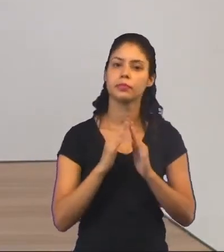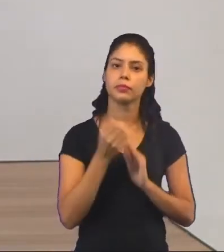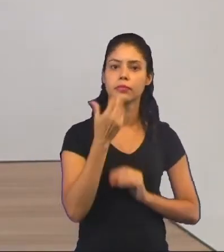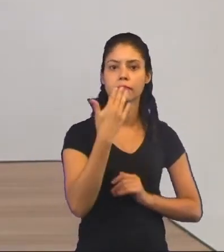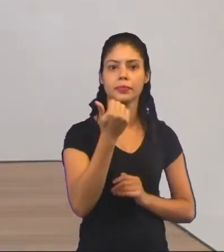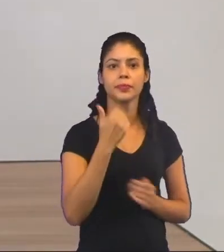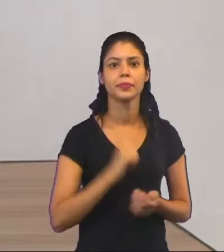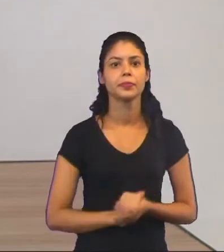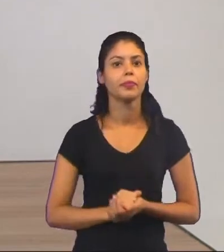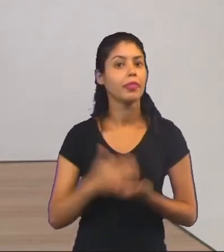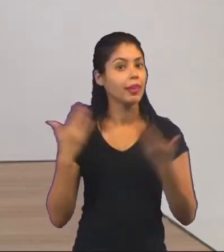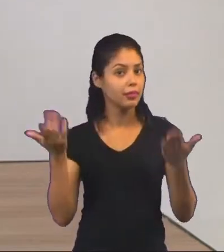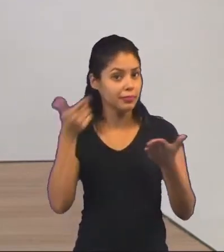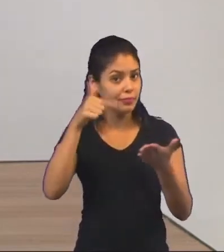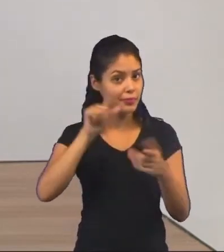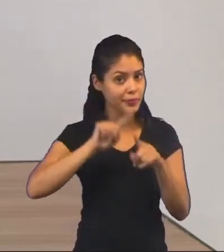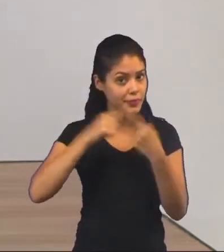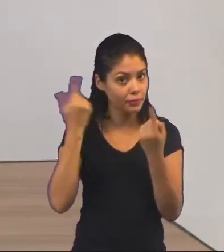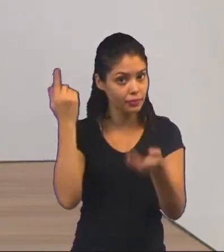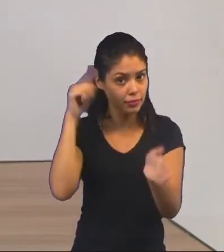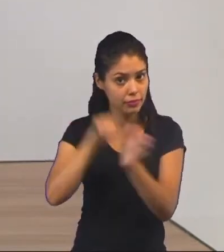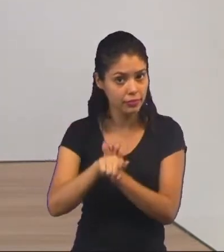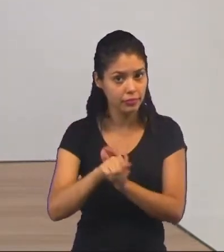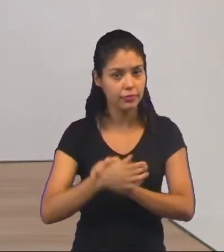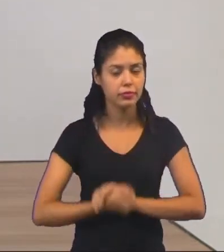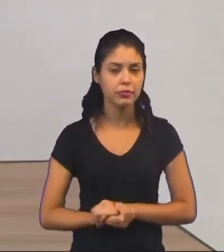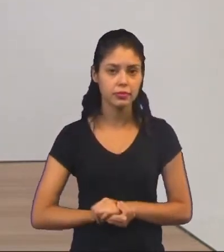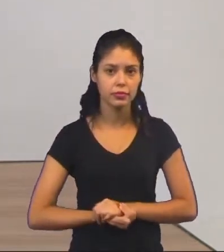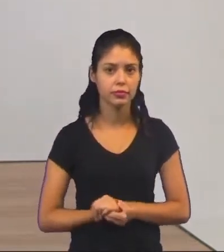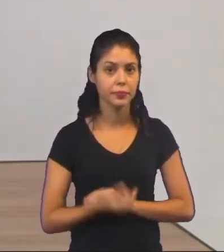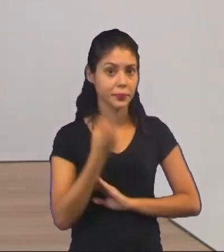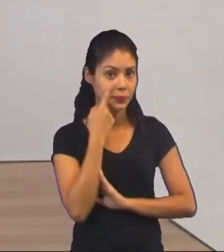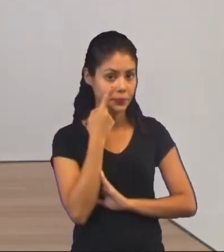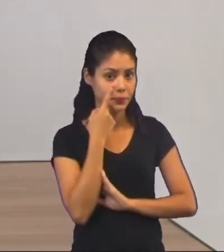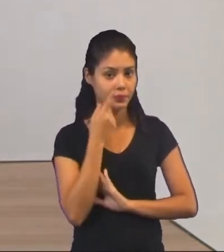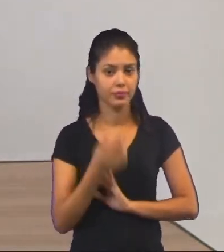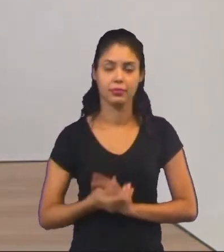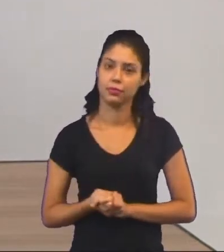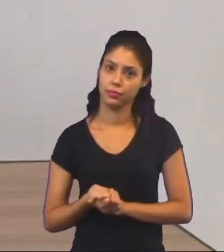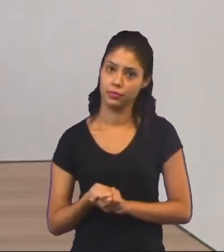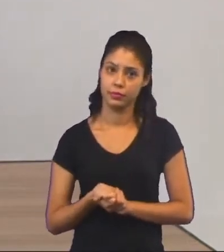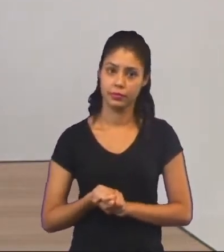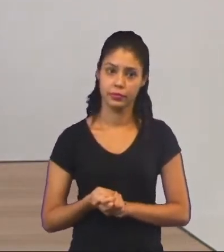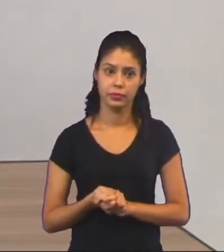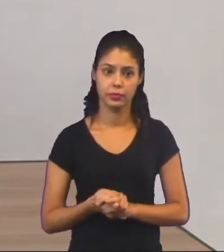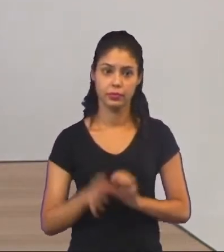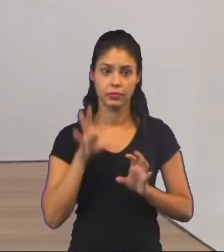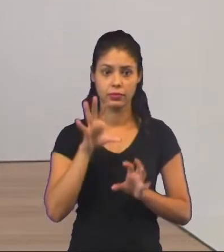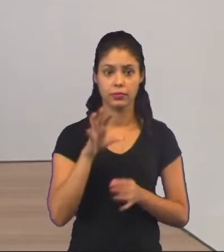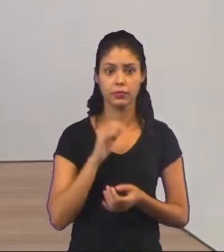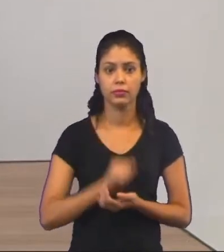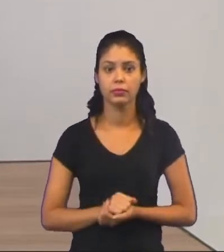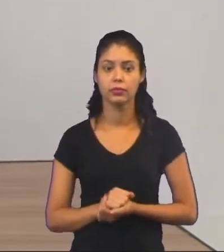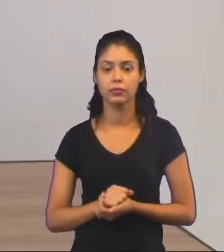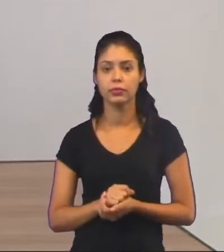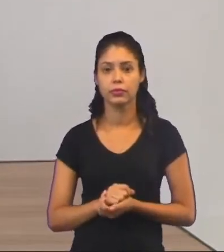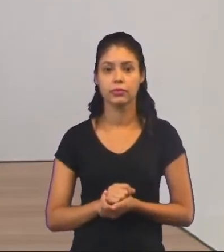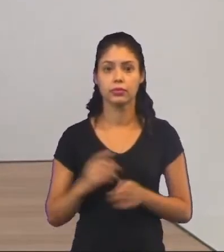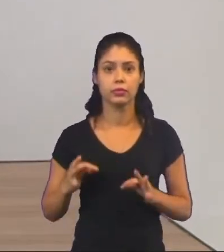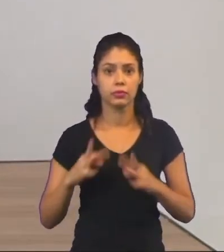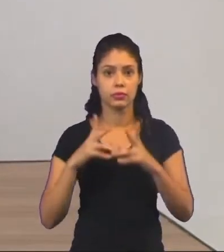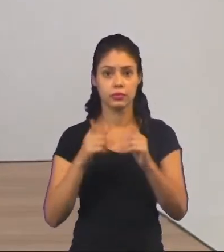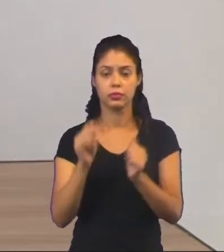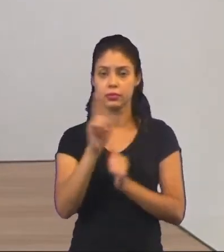tá certo? Tenho aqui mais uma outra perguntinha, turma. Olhem só, os ingredientes aqui, eles foram